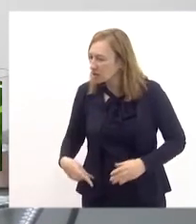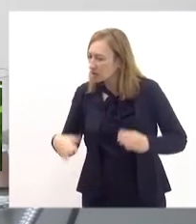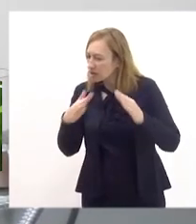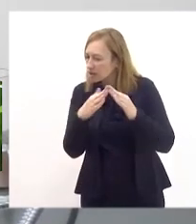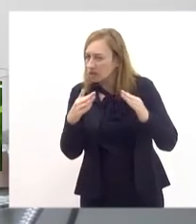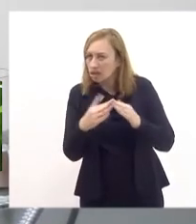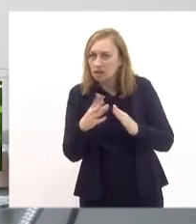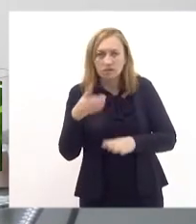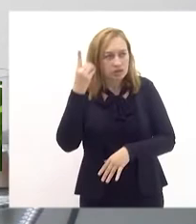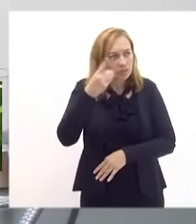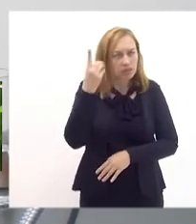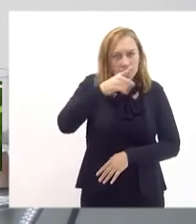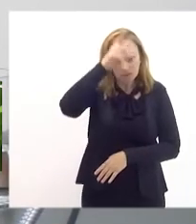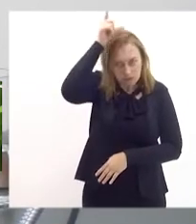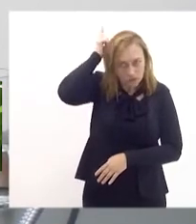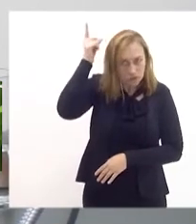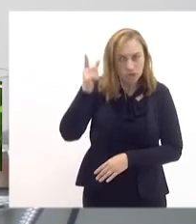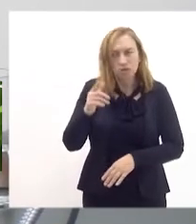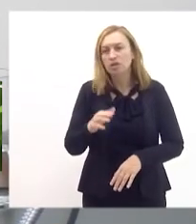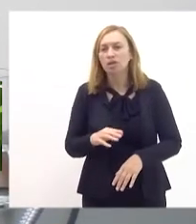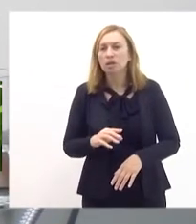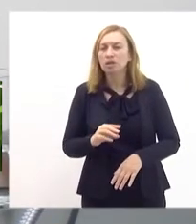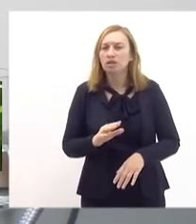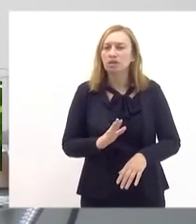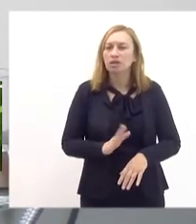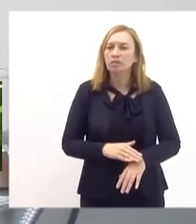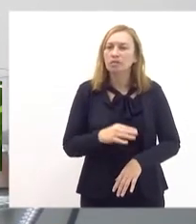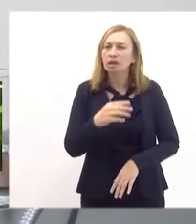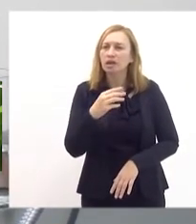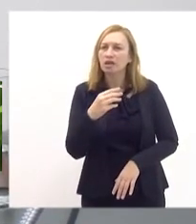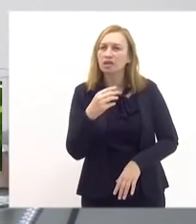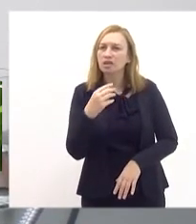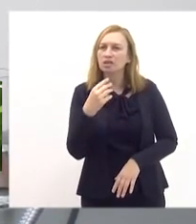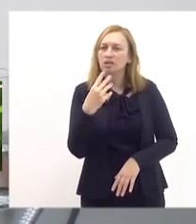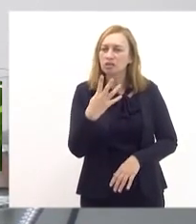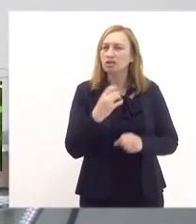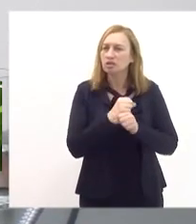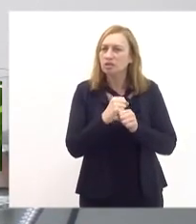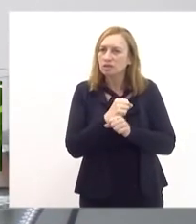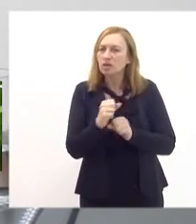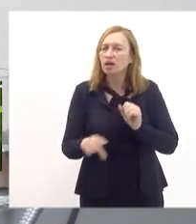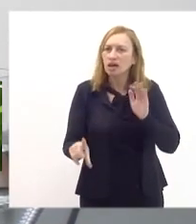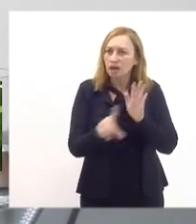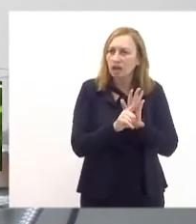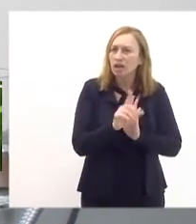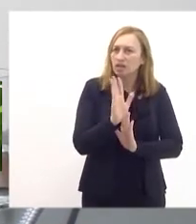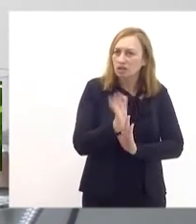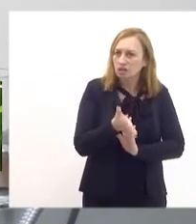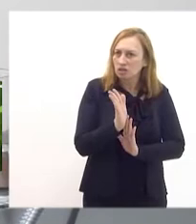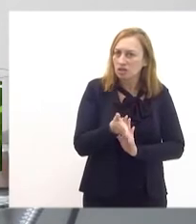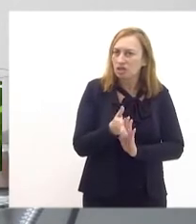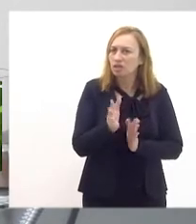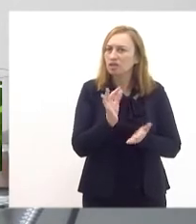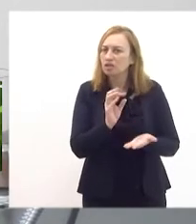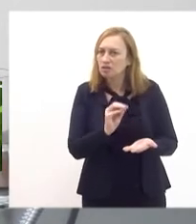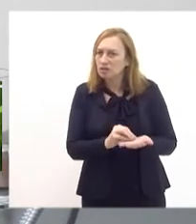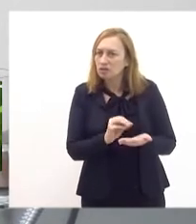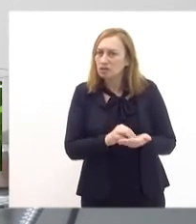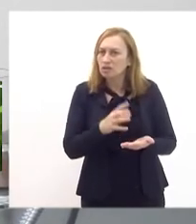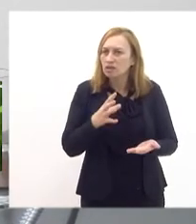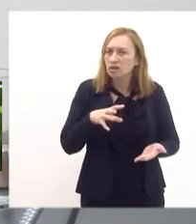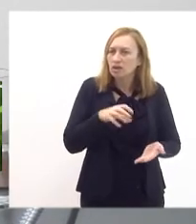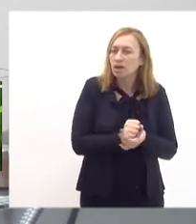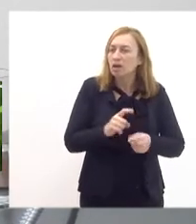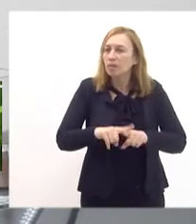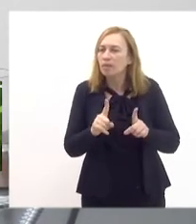casa, o deputado Luiz Paulo aumenta de 3 anos para 4 anos, acresce a lei que efetivamente faltou ser registrada, né? Mas, assim,